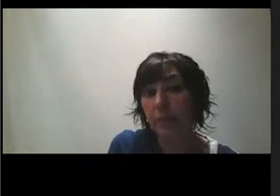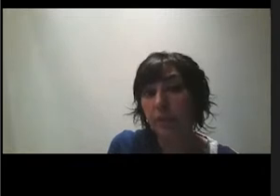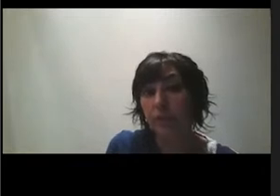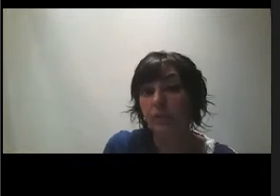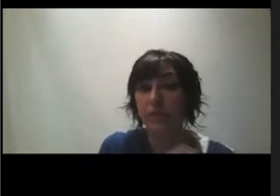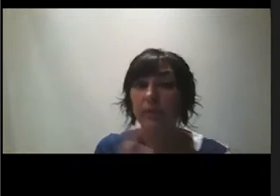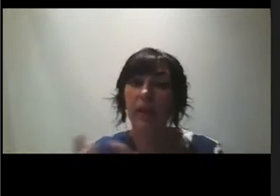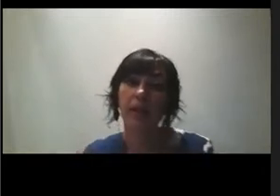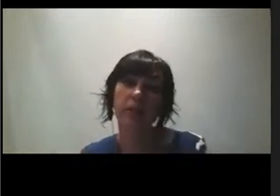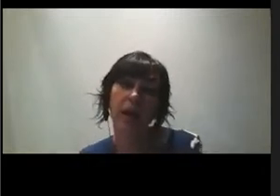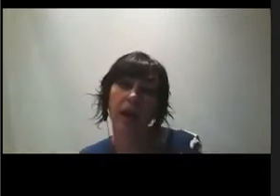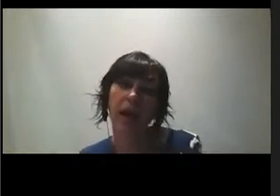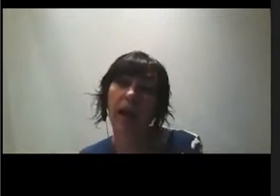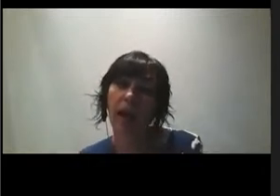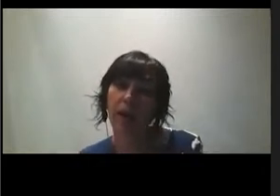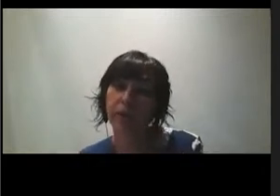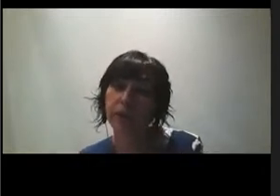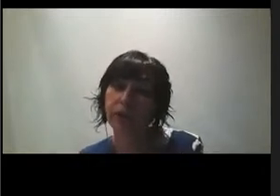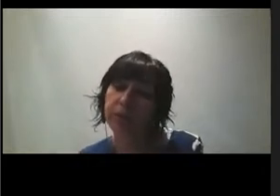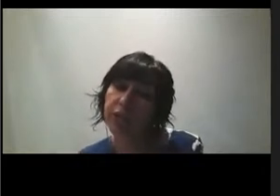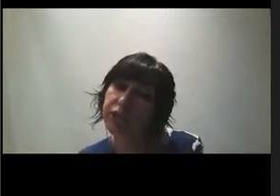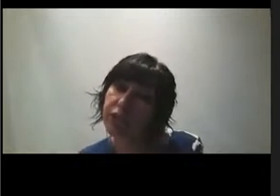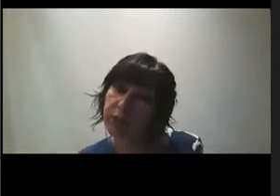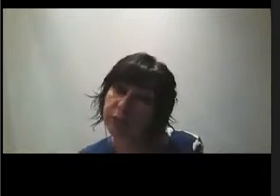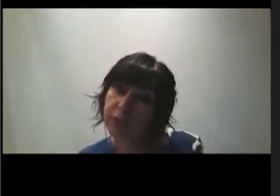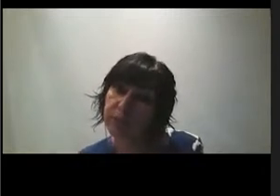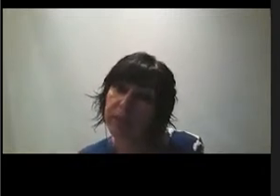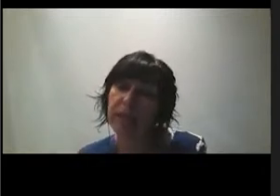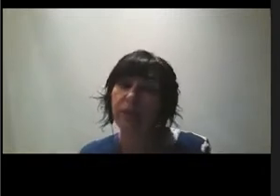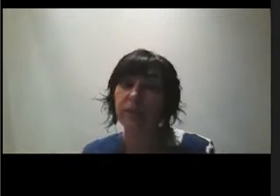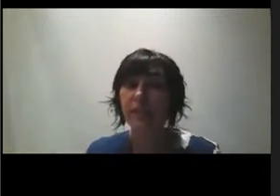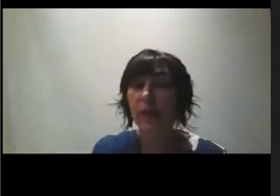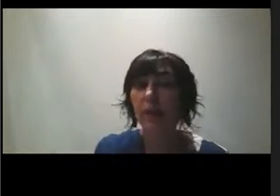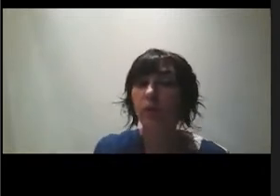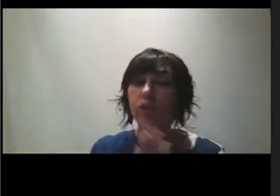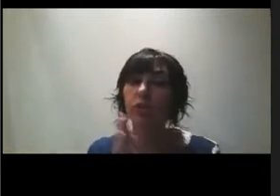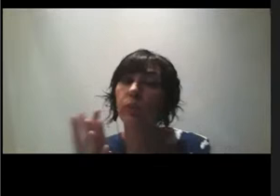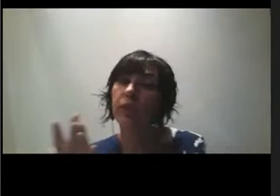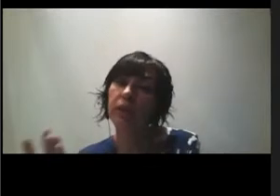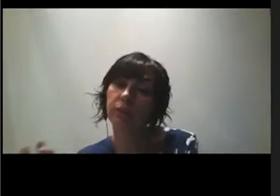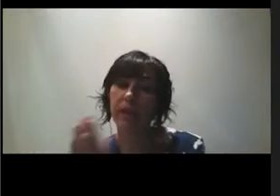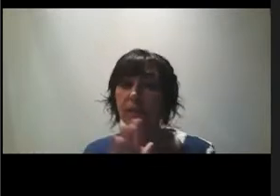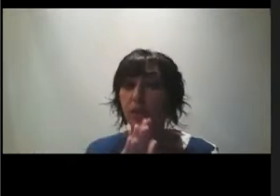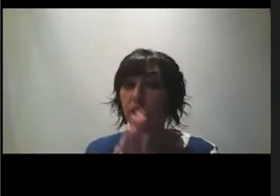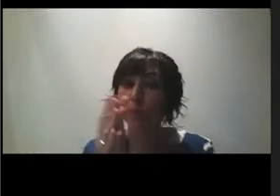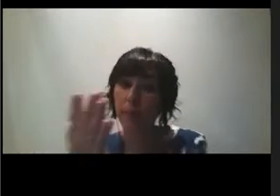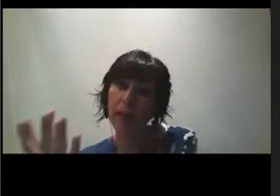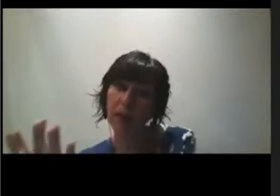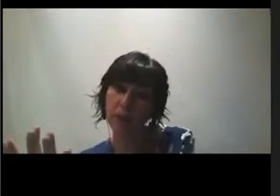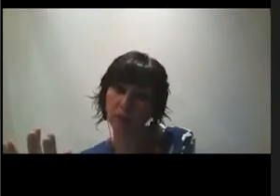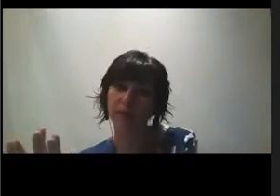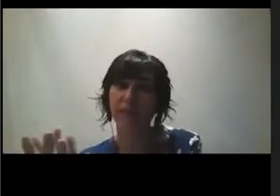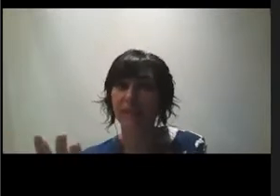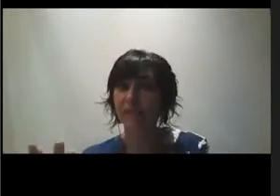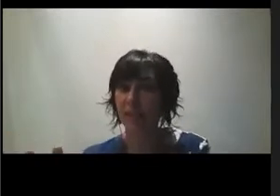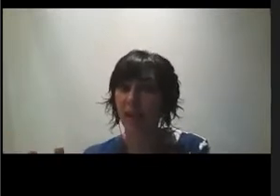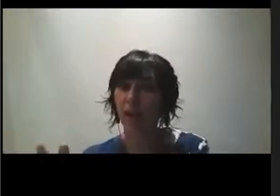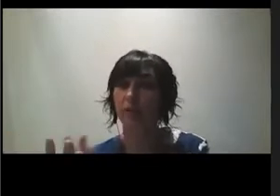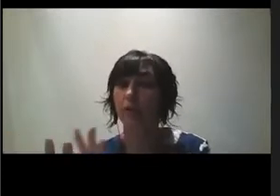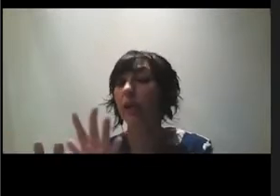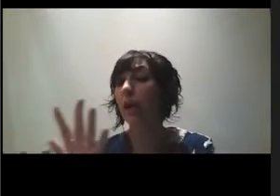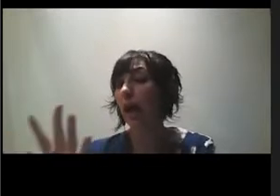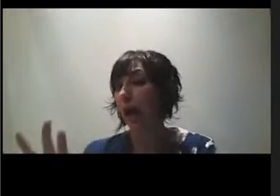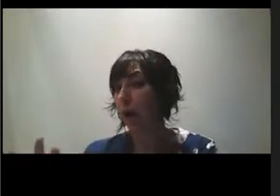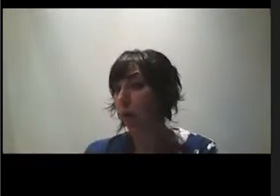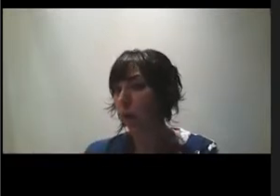de problemas você tem a hoje objetivos você vai construir esse espelho né